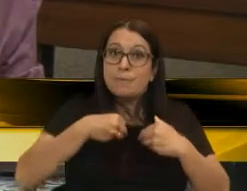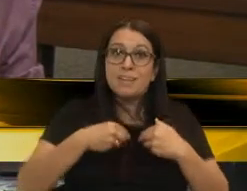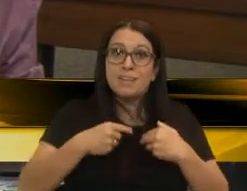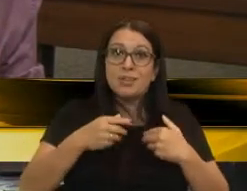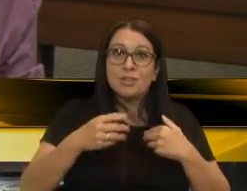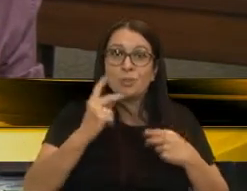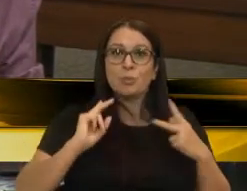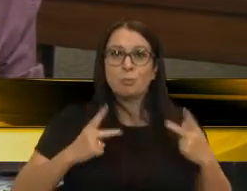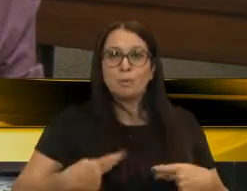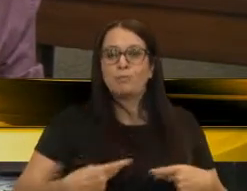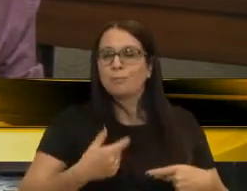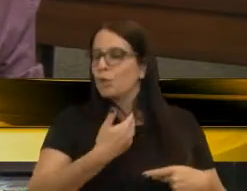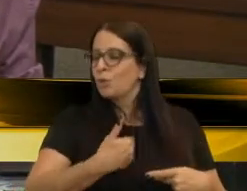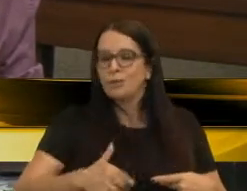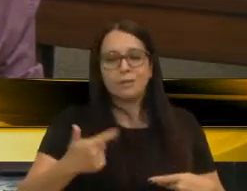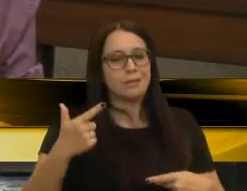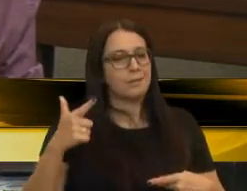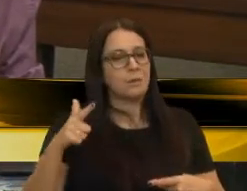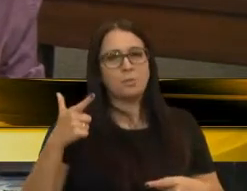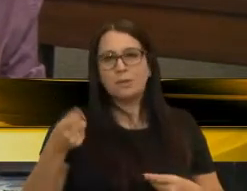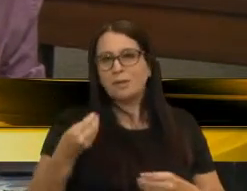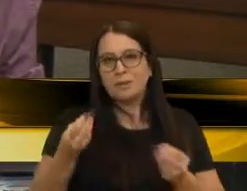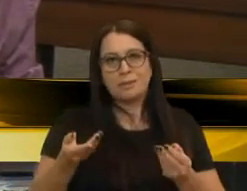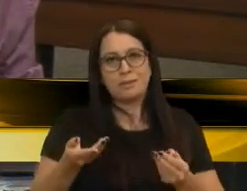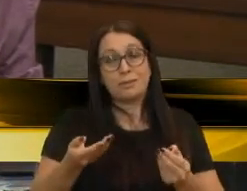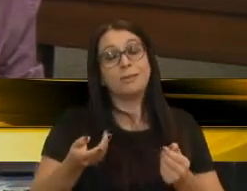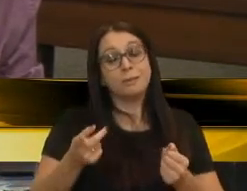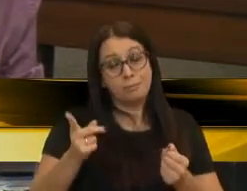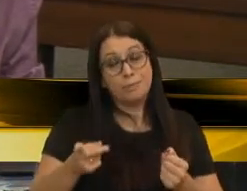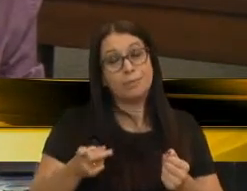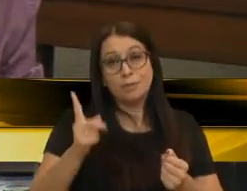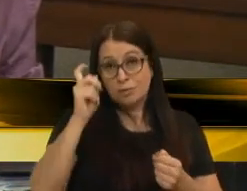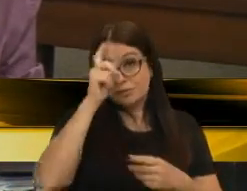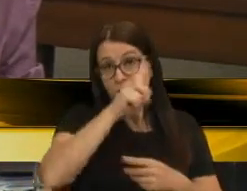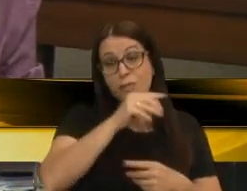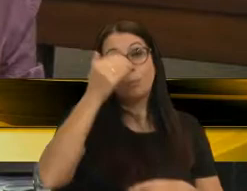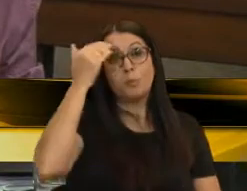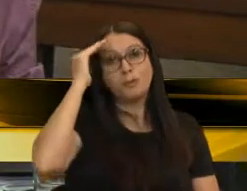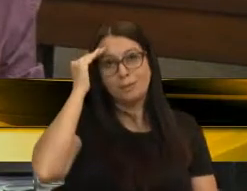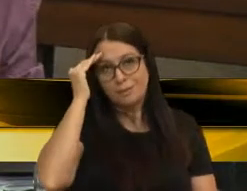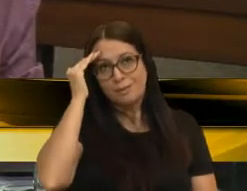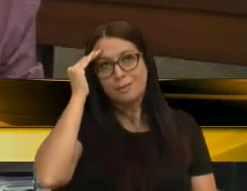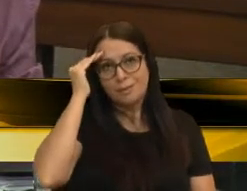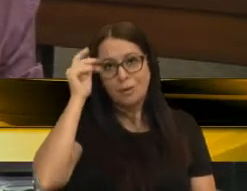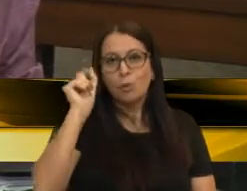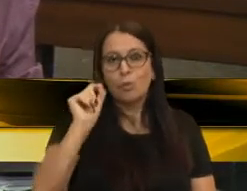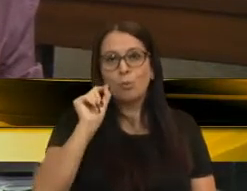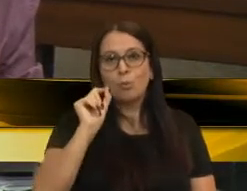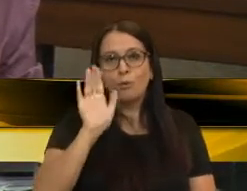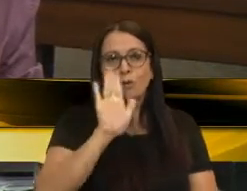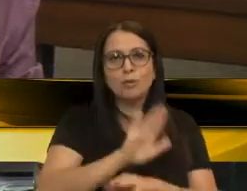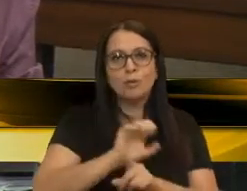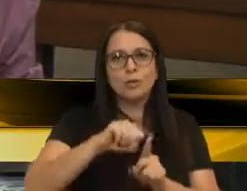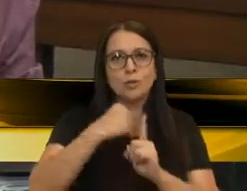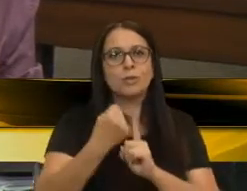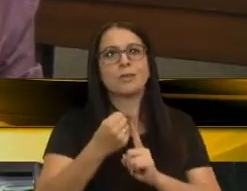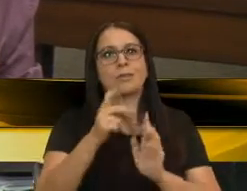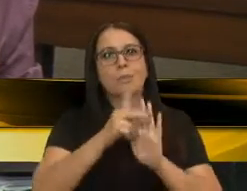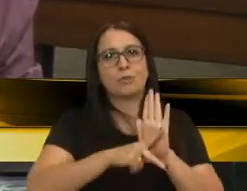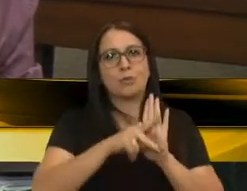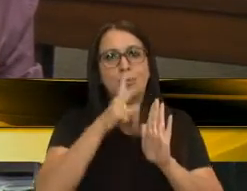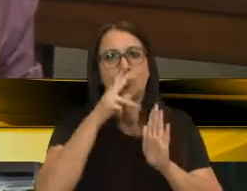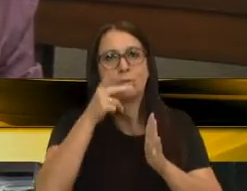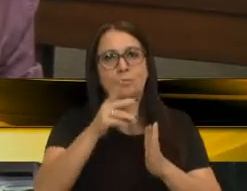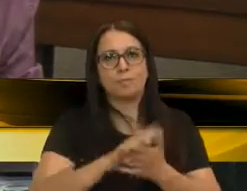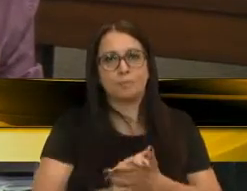esse governo não tem essa moeda, então custa muito para ele entender o alcance social de um projeto dessa